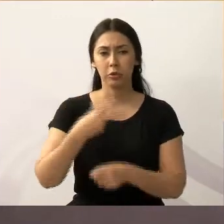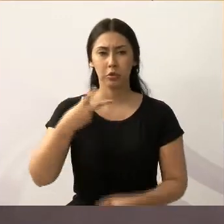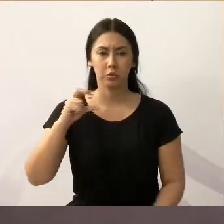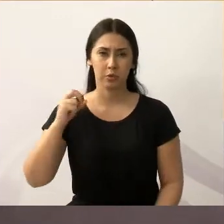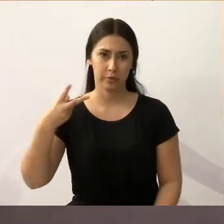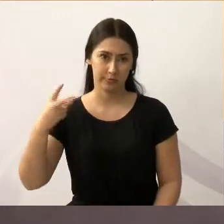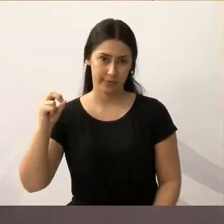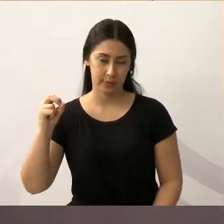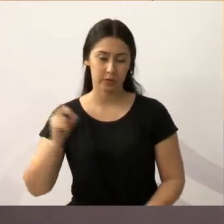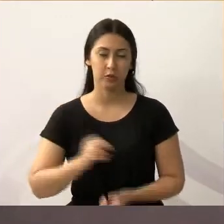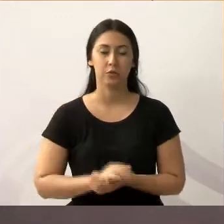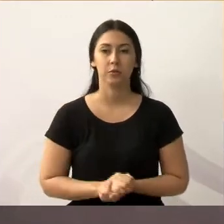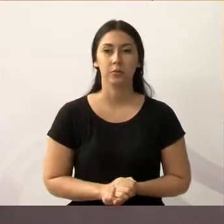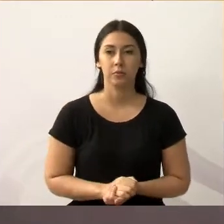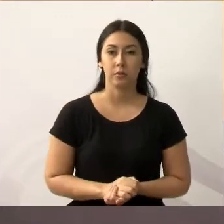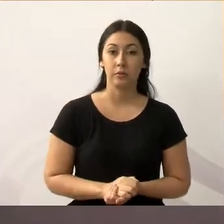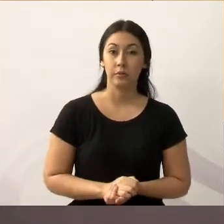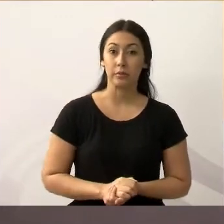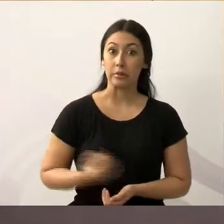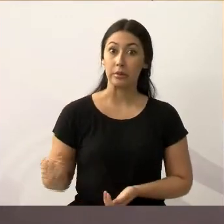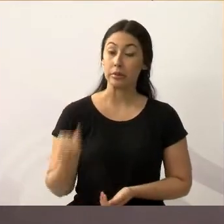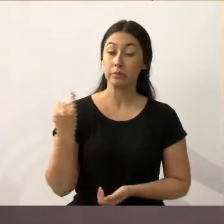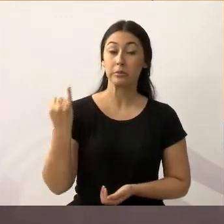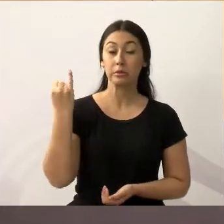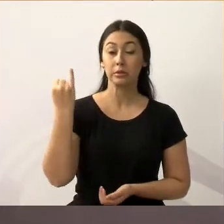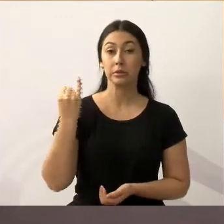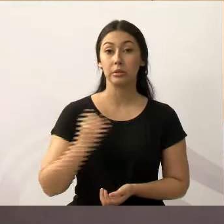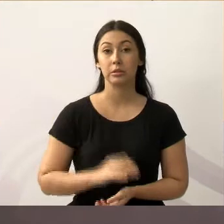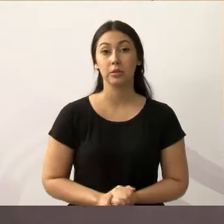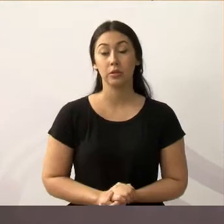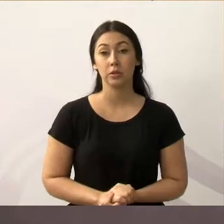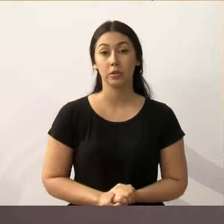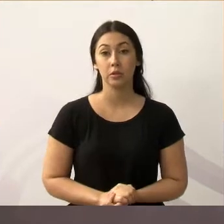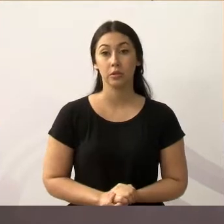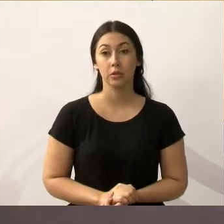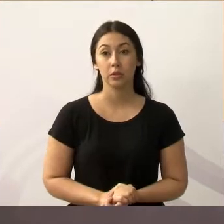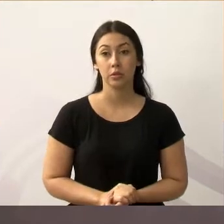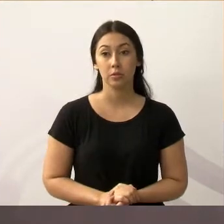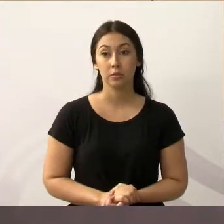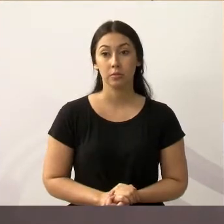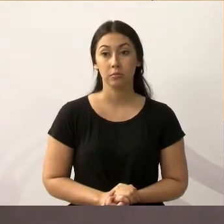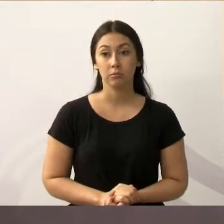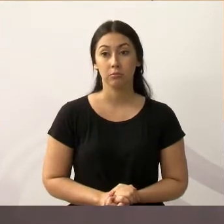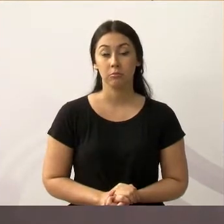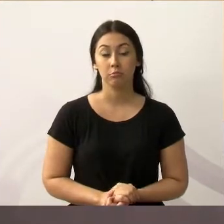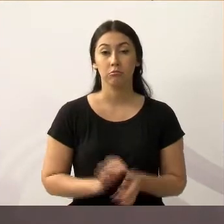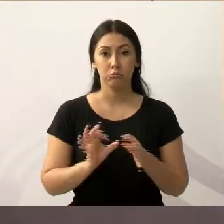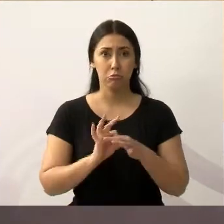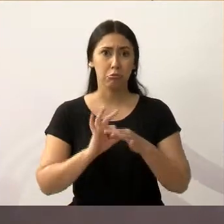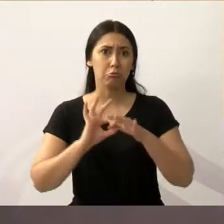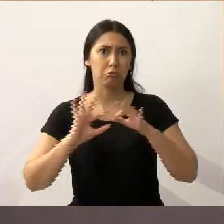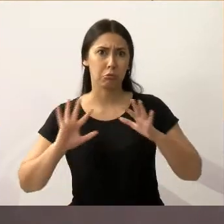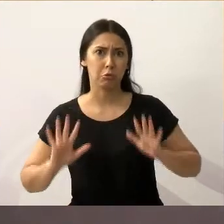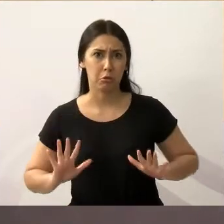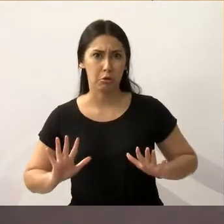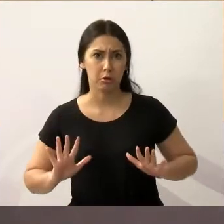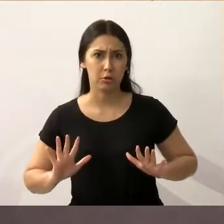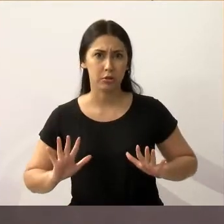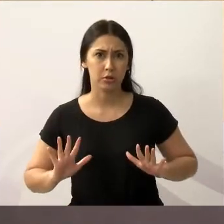3/2020, regime de urgência. Autoriza a concessão temporária de